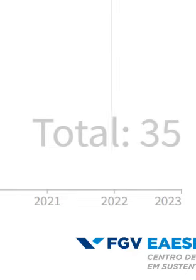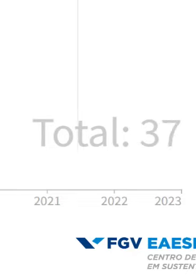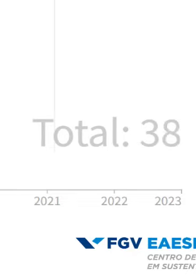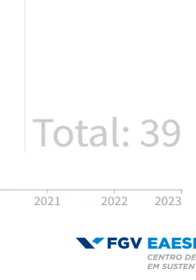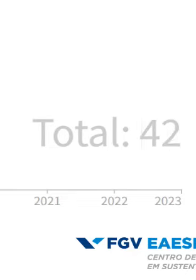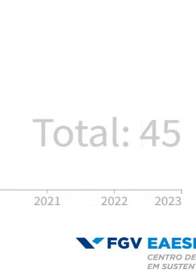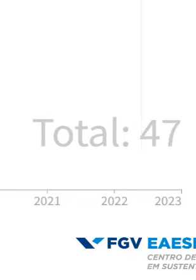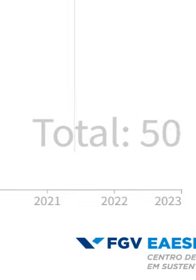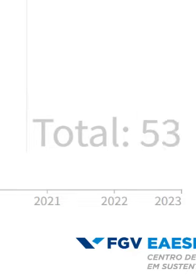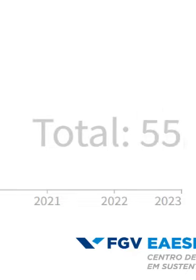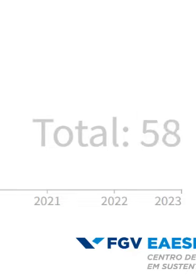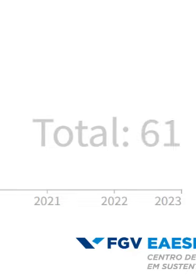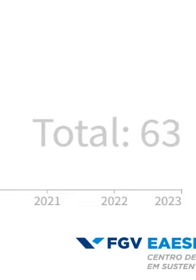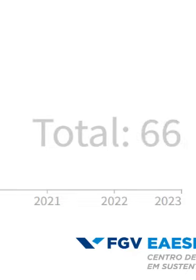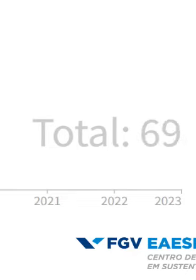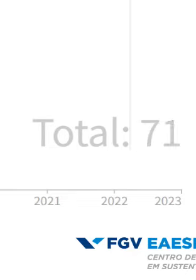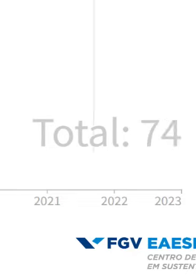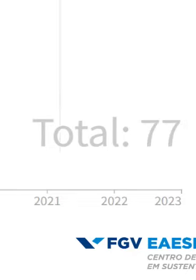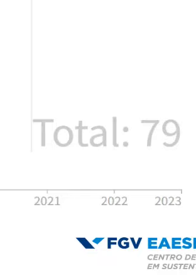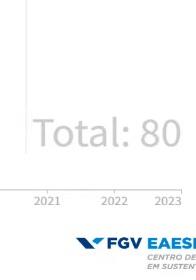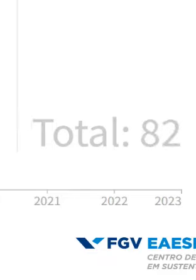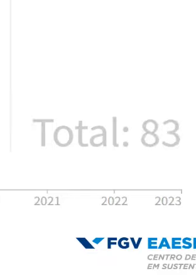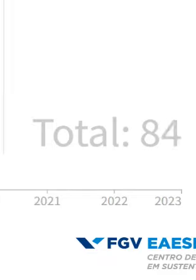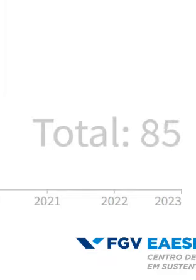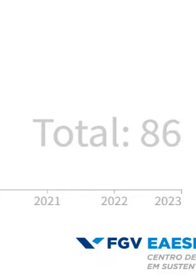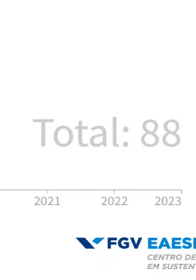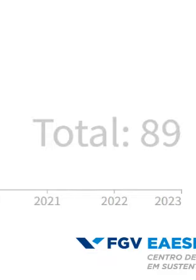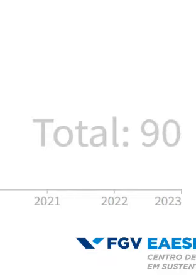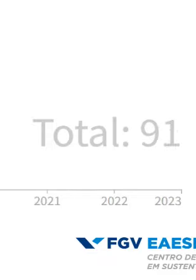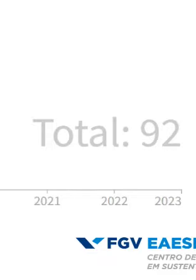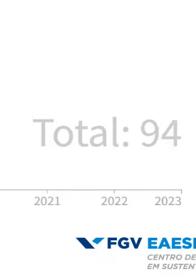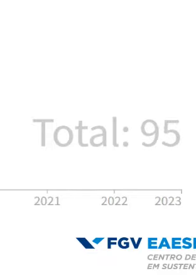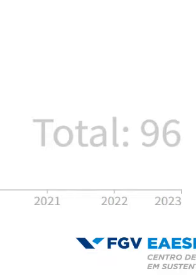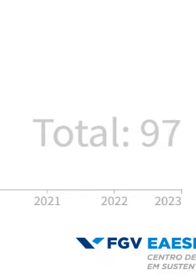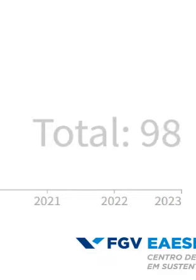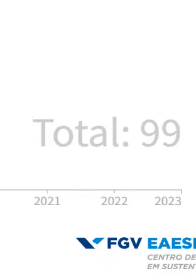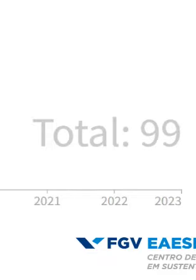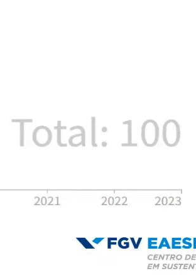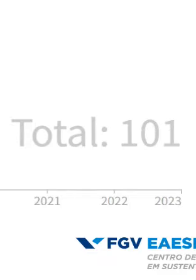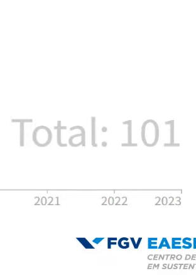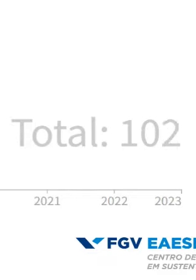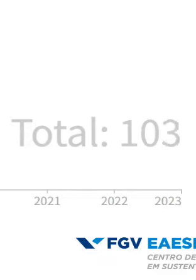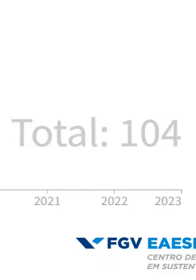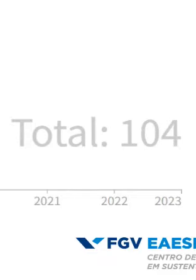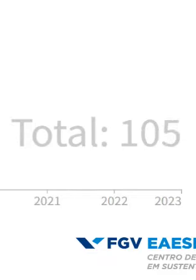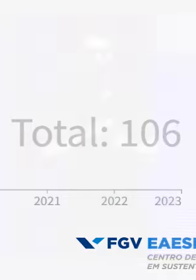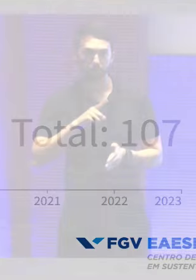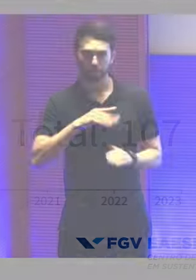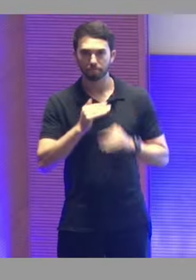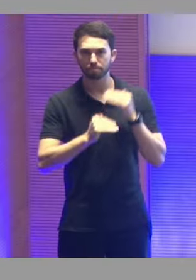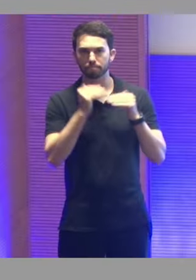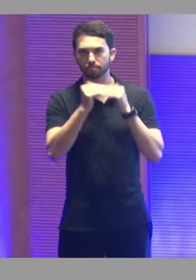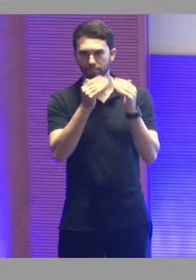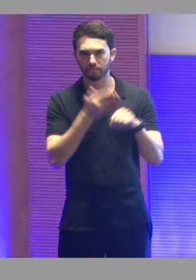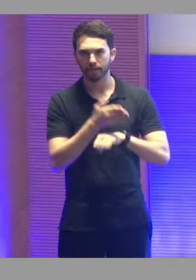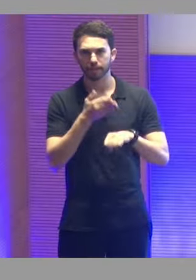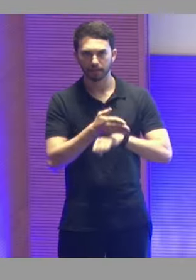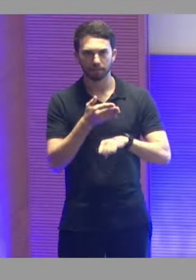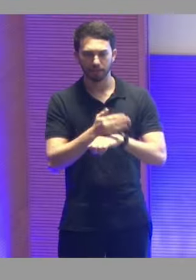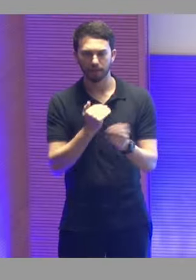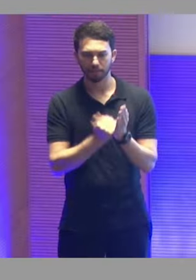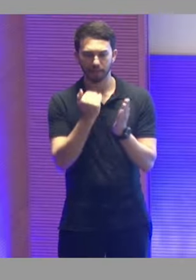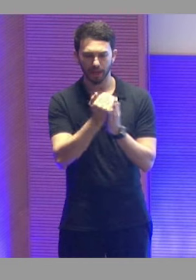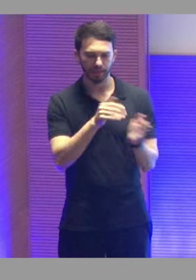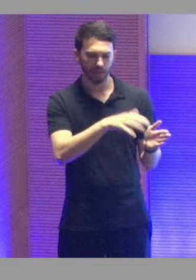2008 com a participação de 23 Organizações e como vocês podem notar essa participação ela vem crescendo em todos os setores